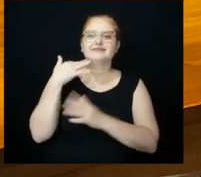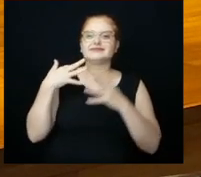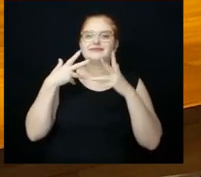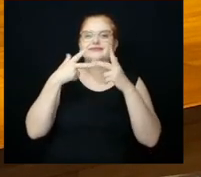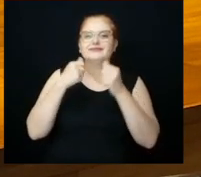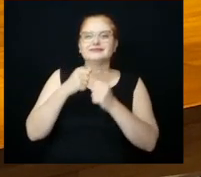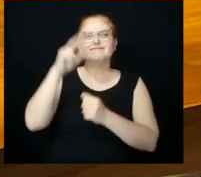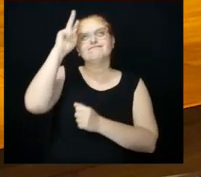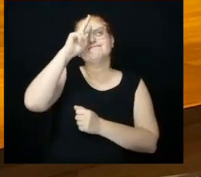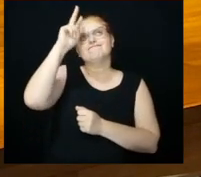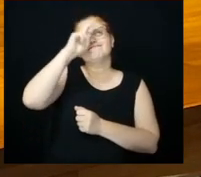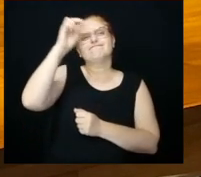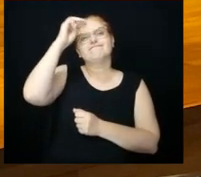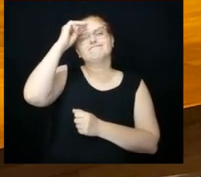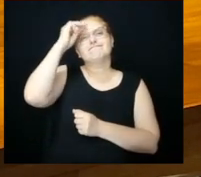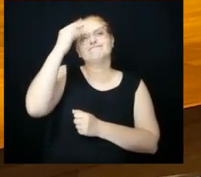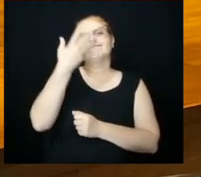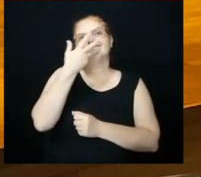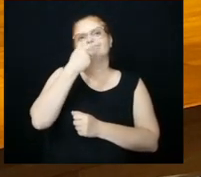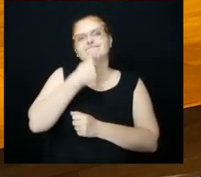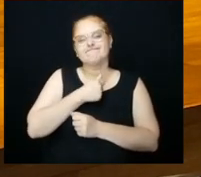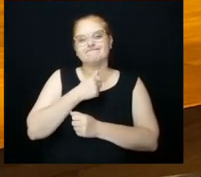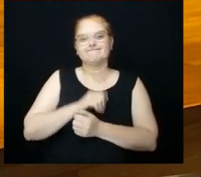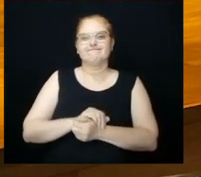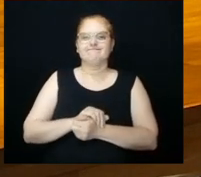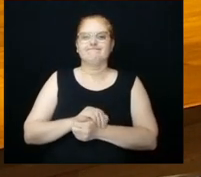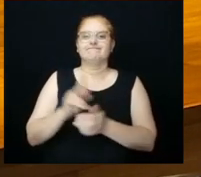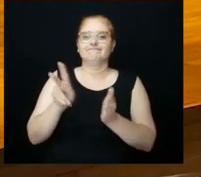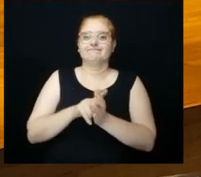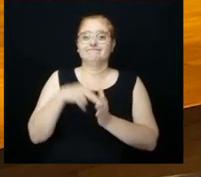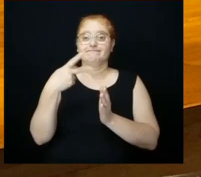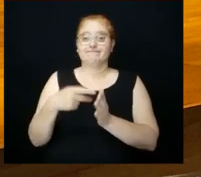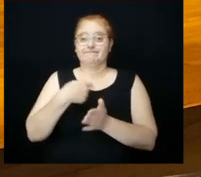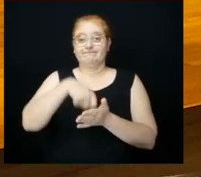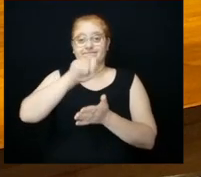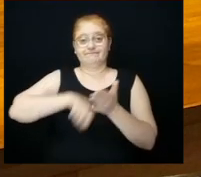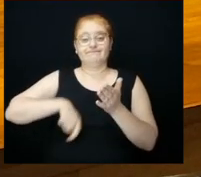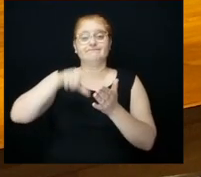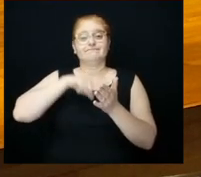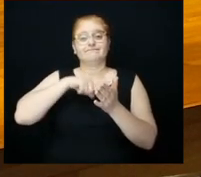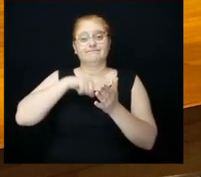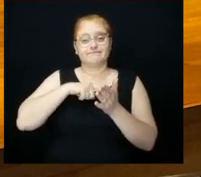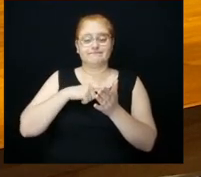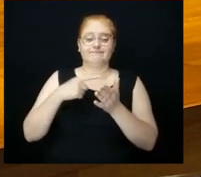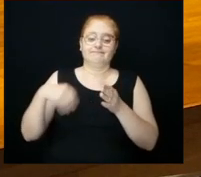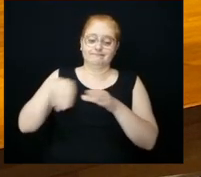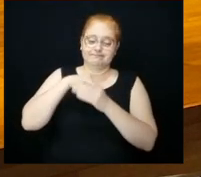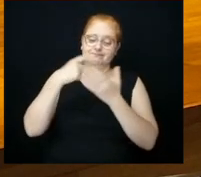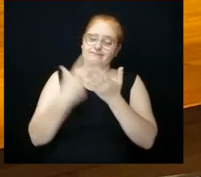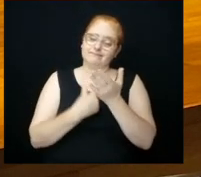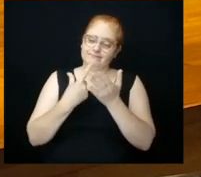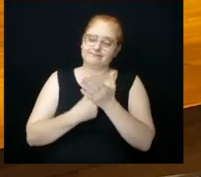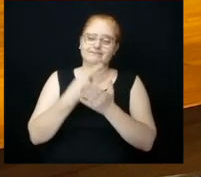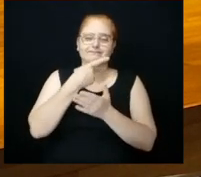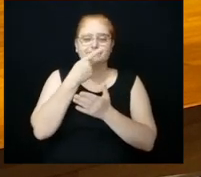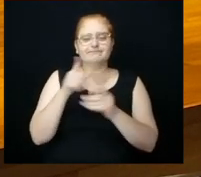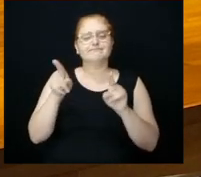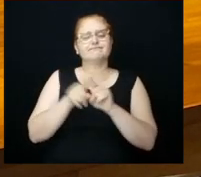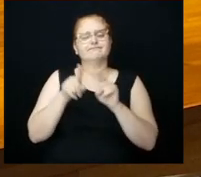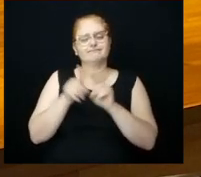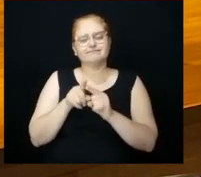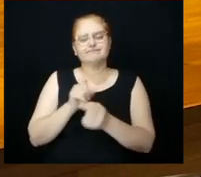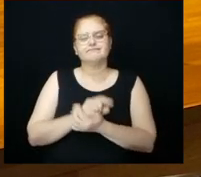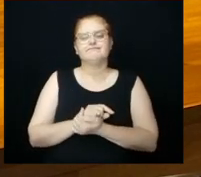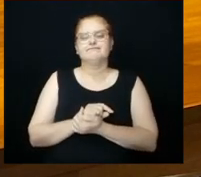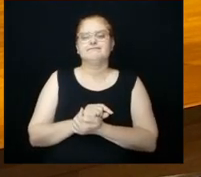que permeia as memórias infantis, né, dele, ele vai trazer para Os da Minha Rua. Né? Ou seja, ele diz, mas ao mesmo tempo ele diz